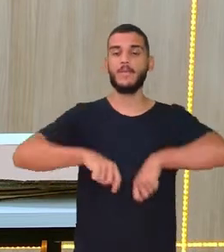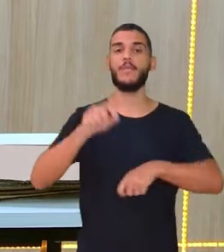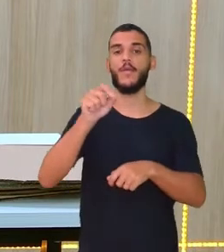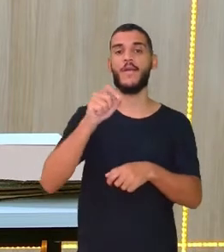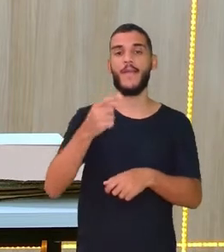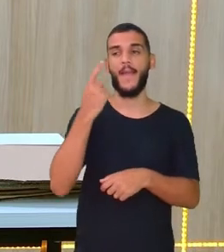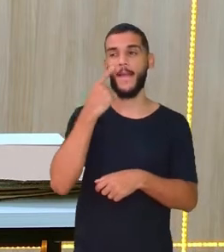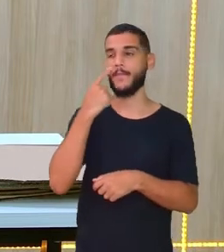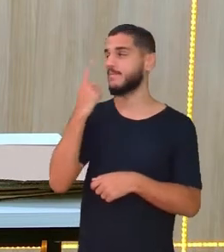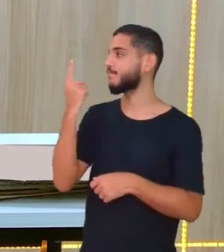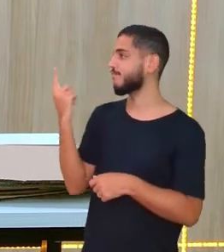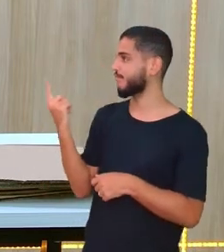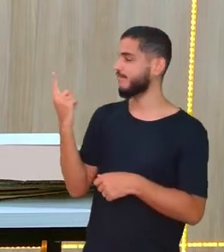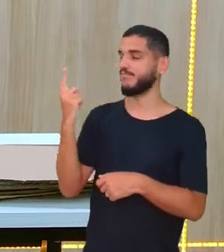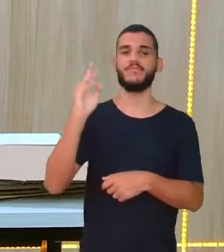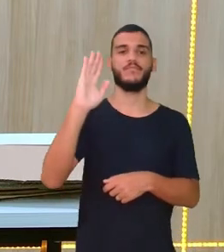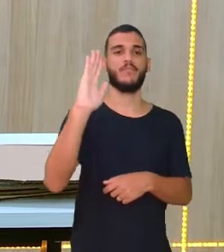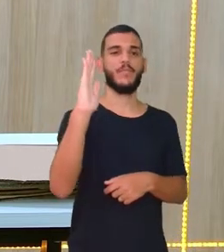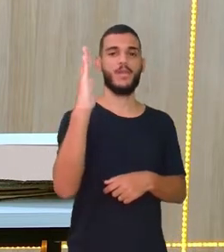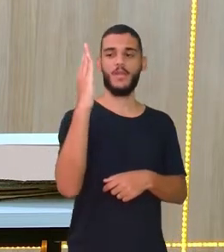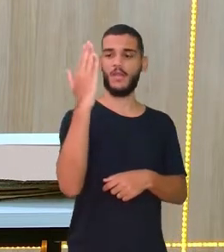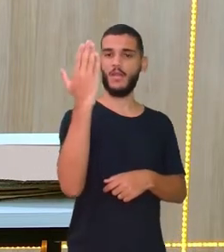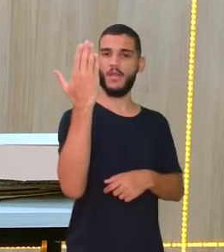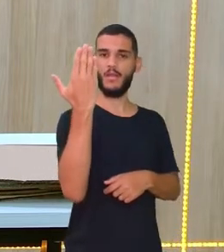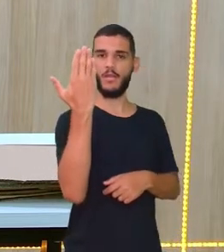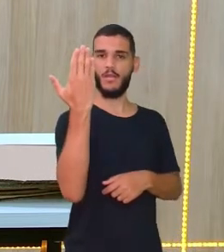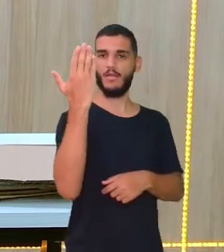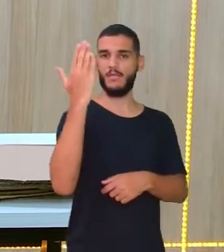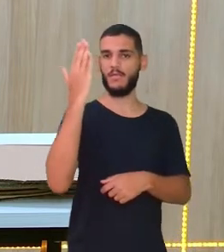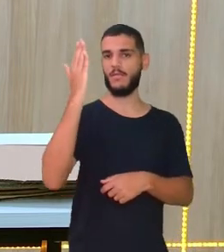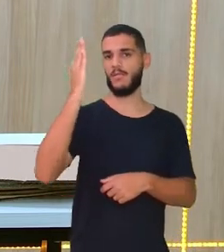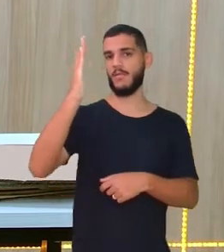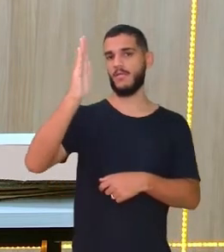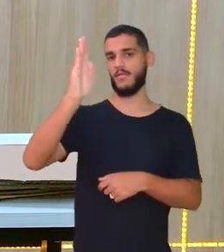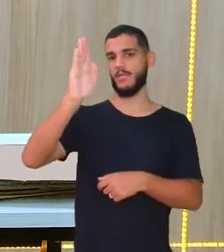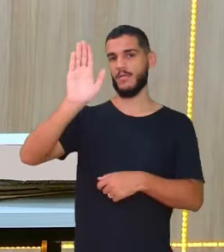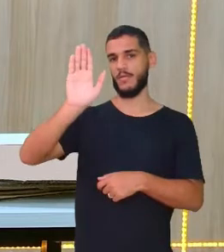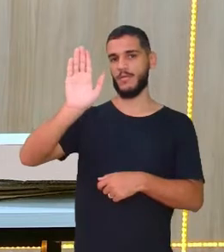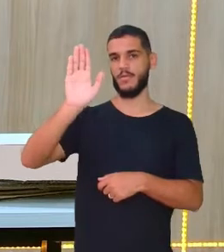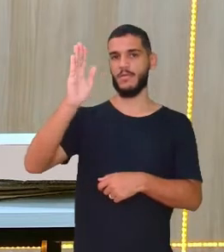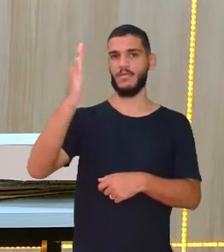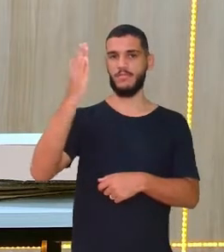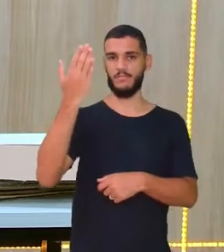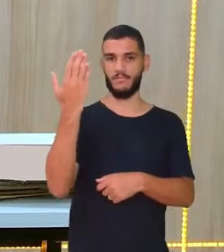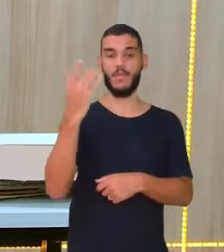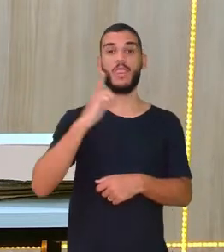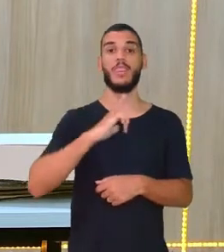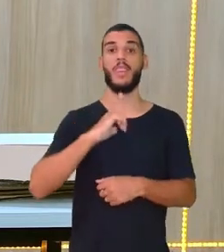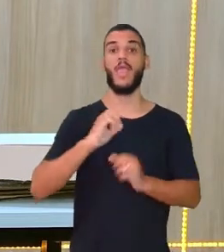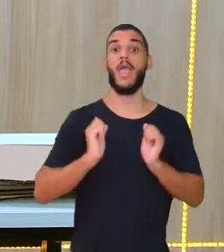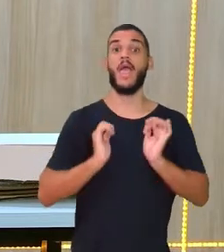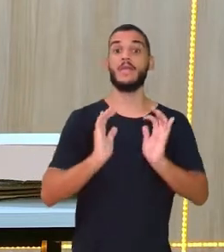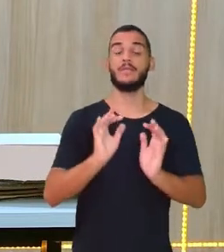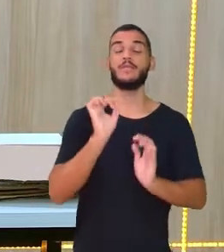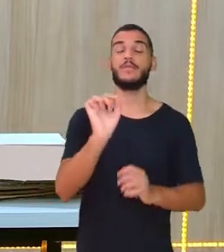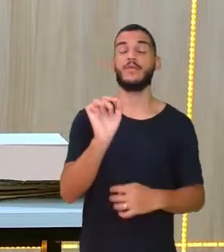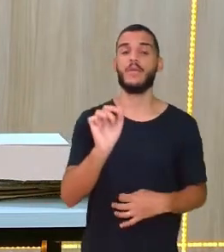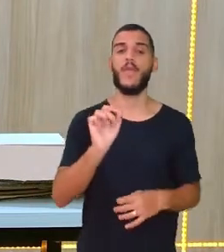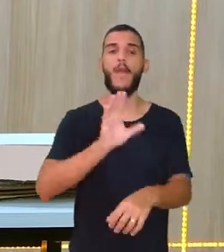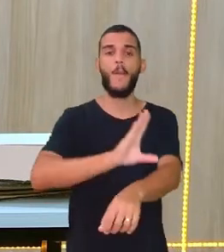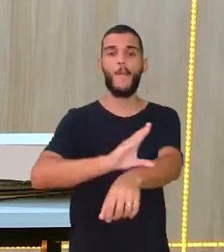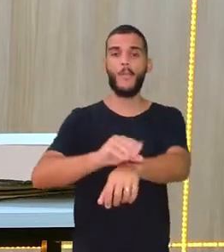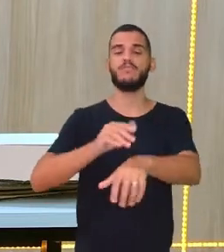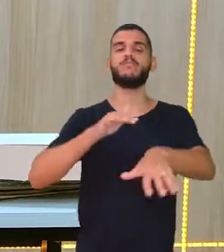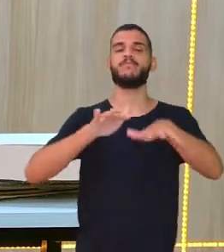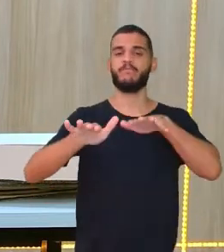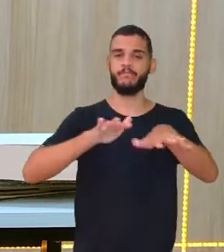fazer um movimento de 90 graus, né? Utilizando a ação dos músculos, mas quem também está se